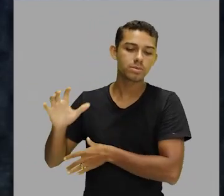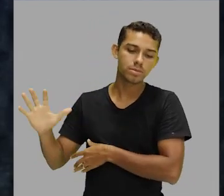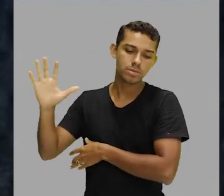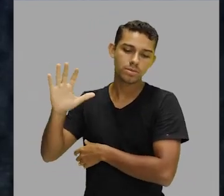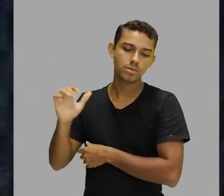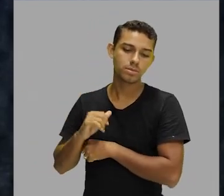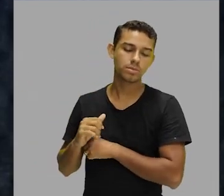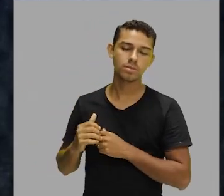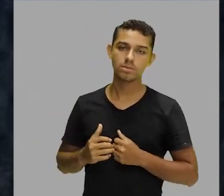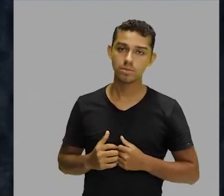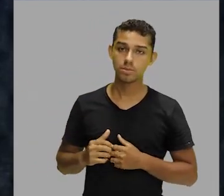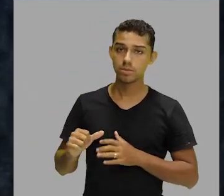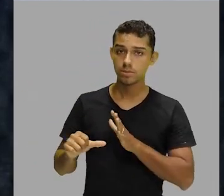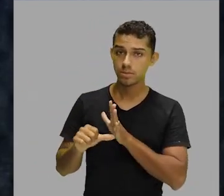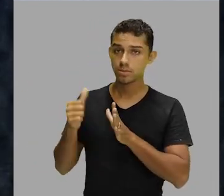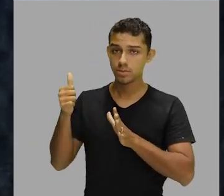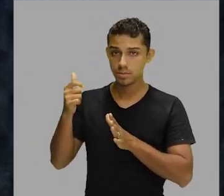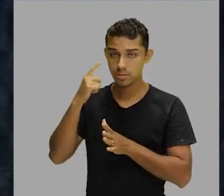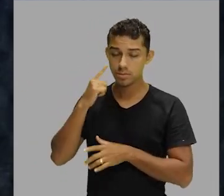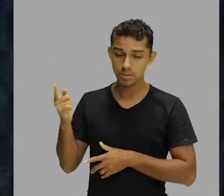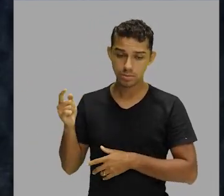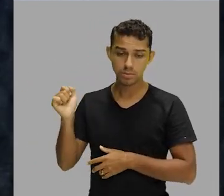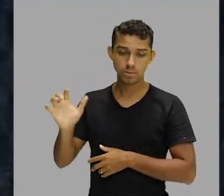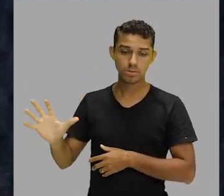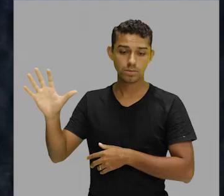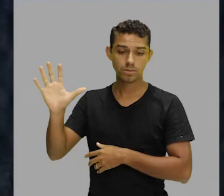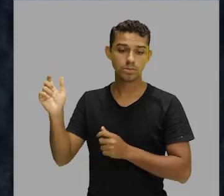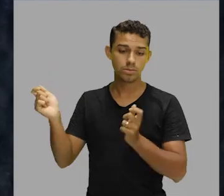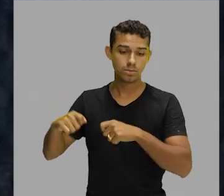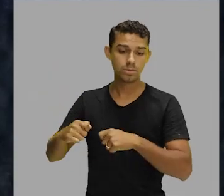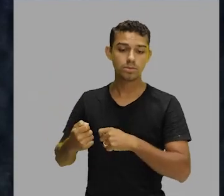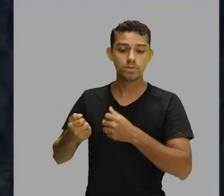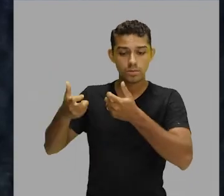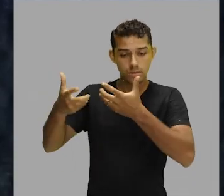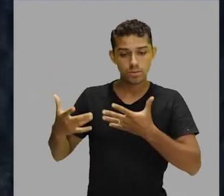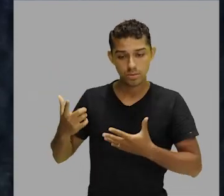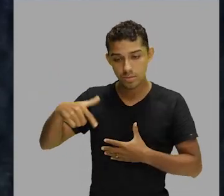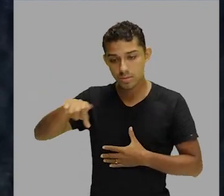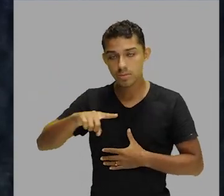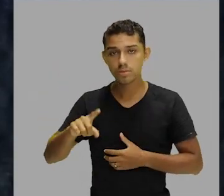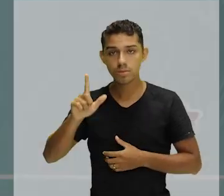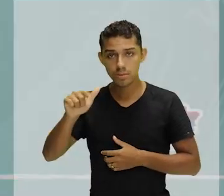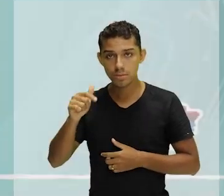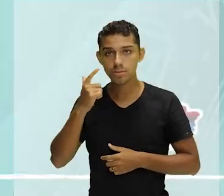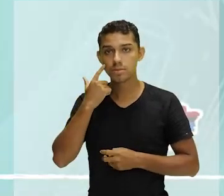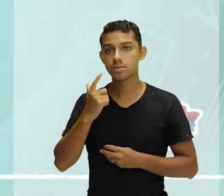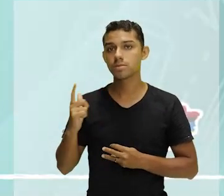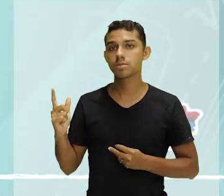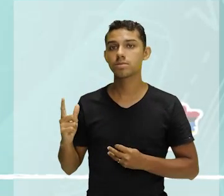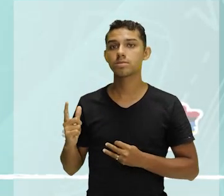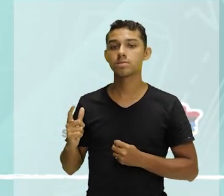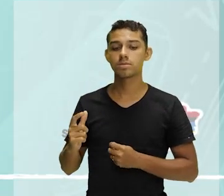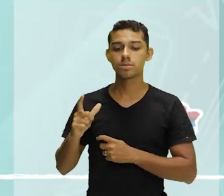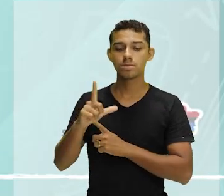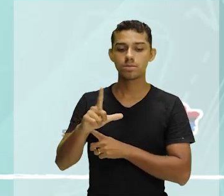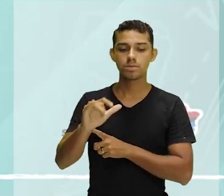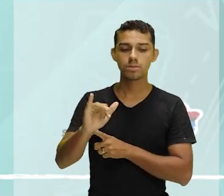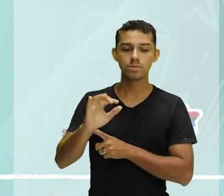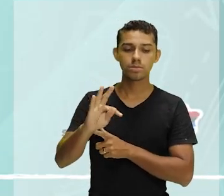vírus bacteriófagos. O primeiro ciclo reprodutivo que eu quero mencionar para vocês é o ciclo